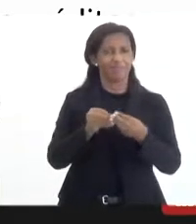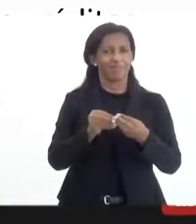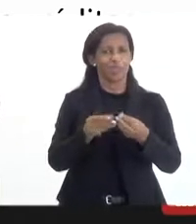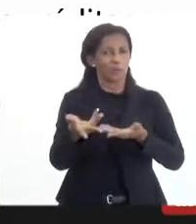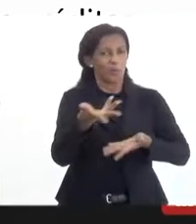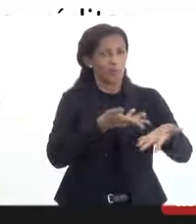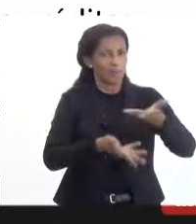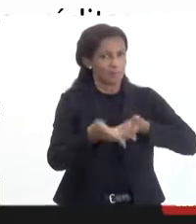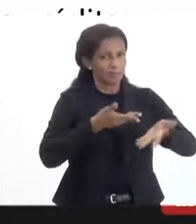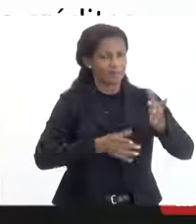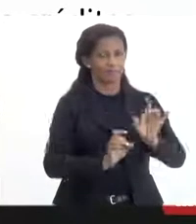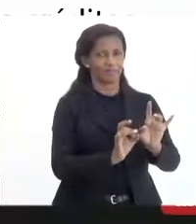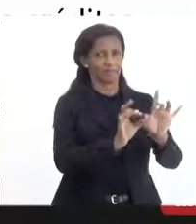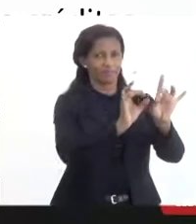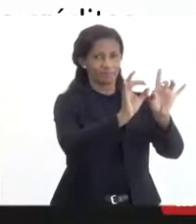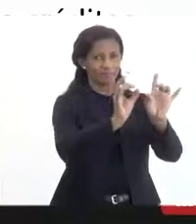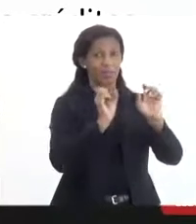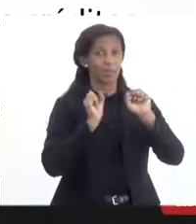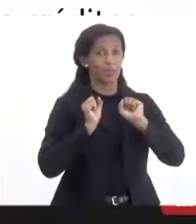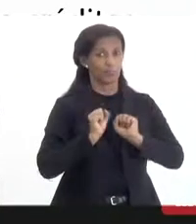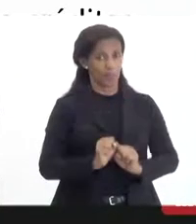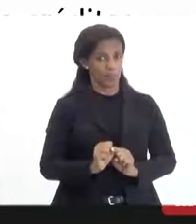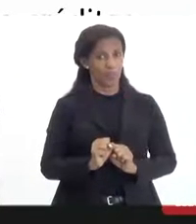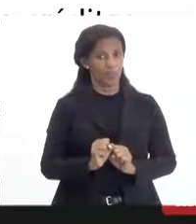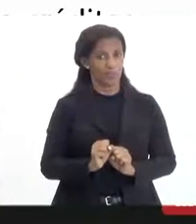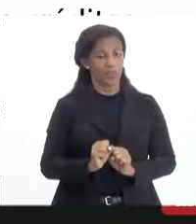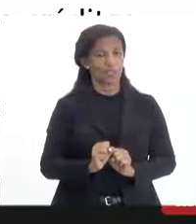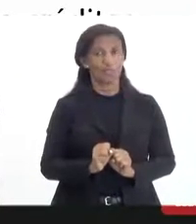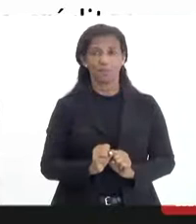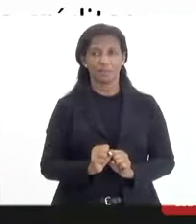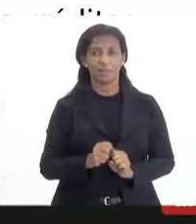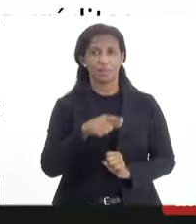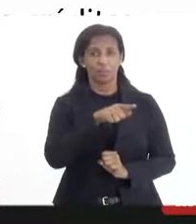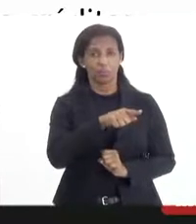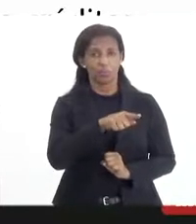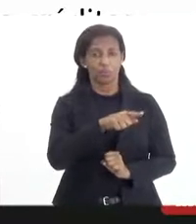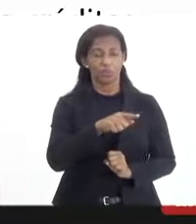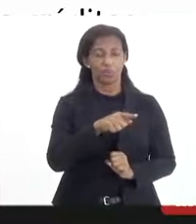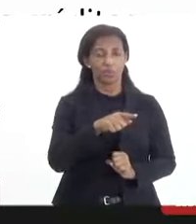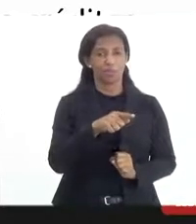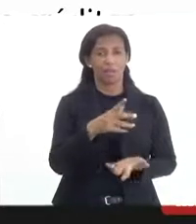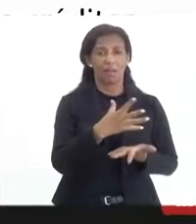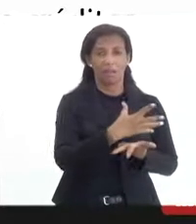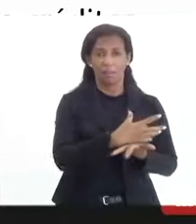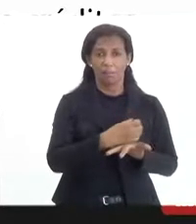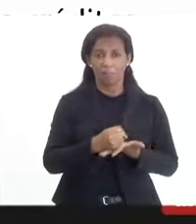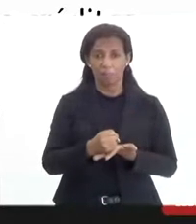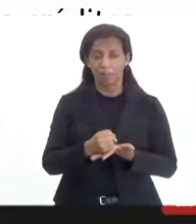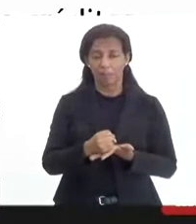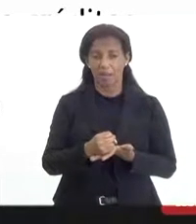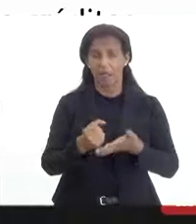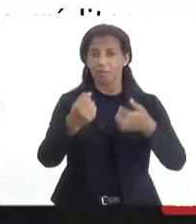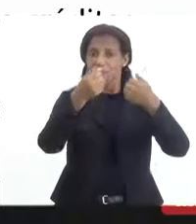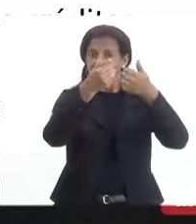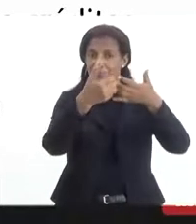participação especial, poderiam ser, são esses dispositivos mesmo, poderiam ser apropriados para dedução. Isso nos preocupou muito.